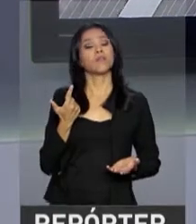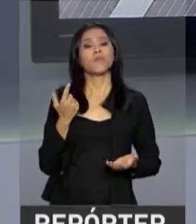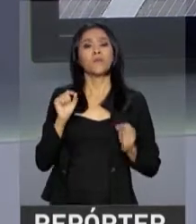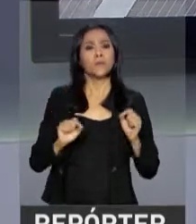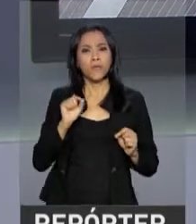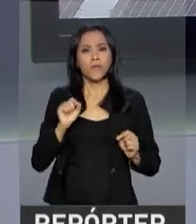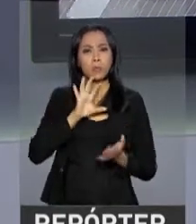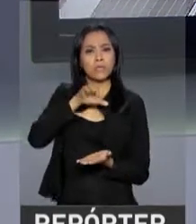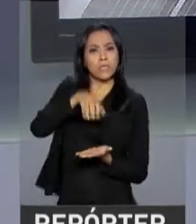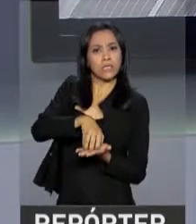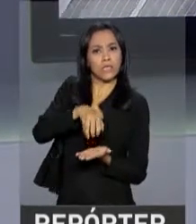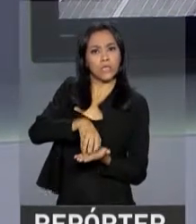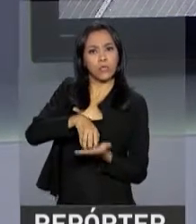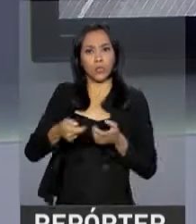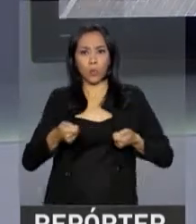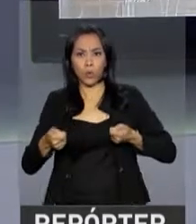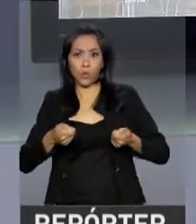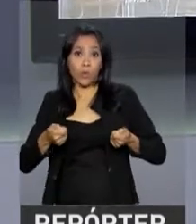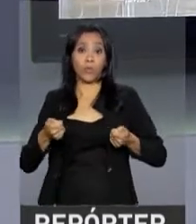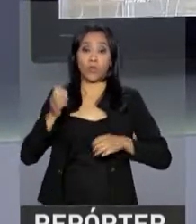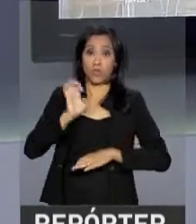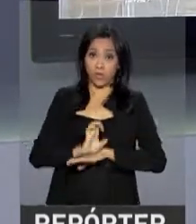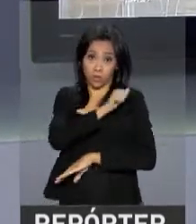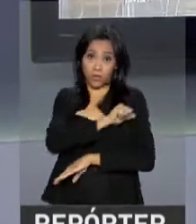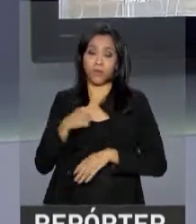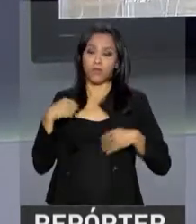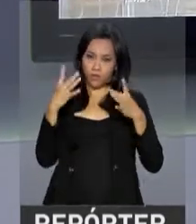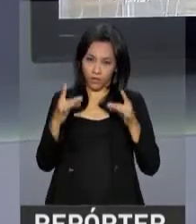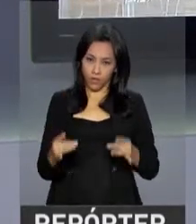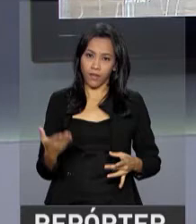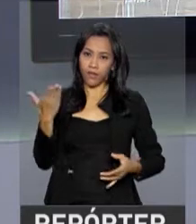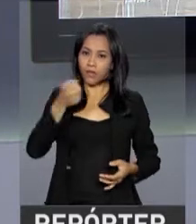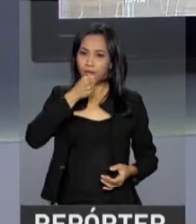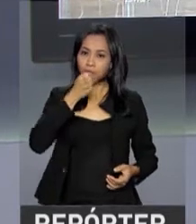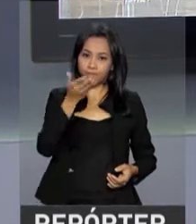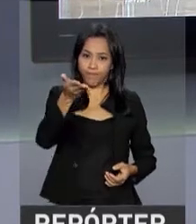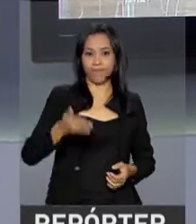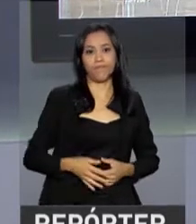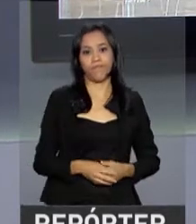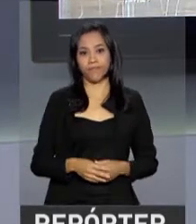de Comando e Controle do Rio. Quem traz os detalhes para a gente é a repórter Cleide Lopes. Com você, Cleide.